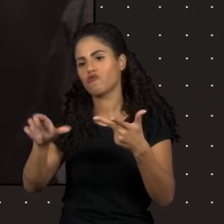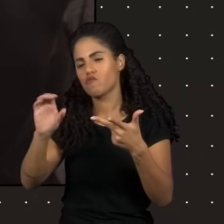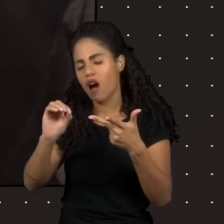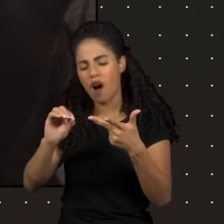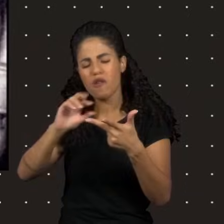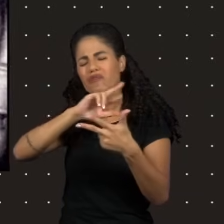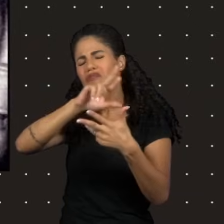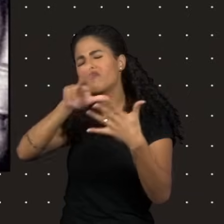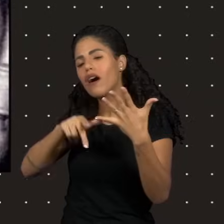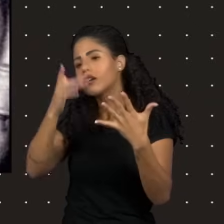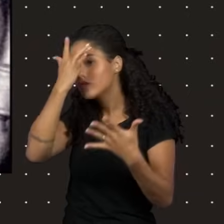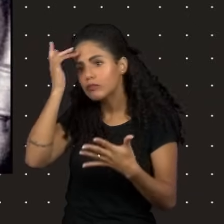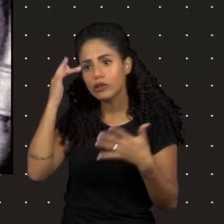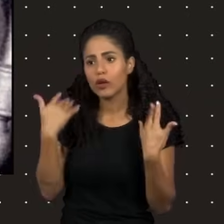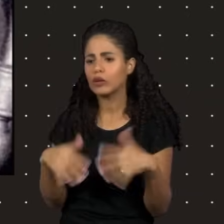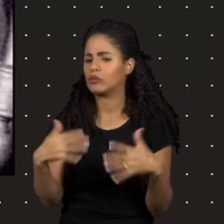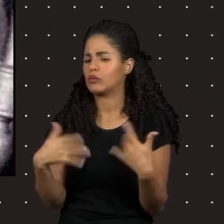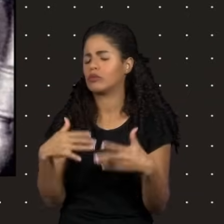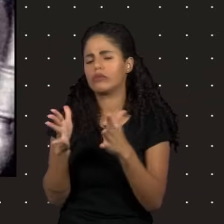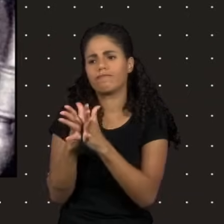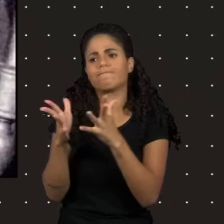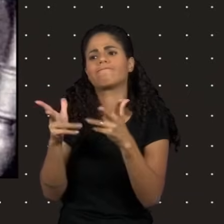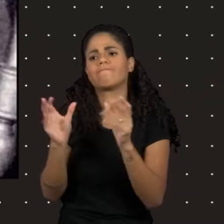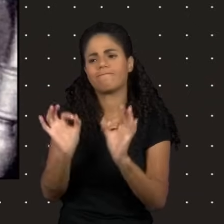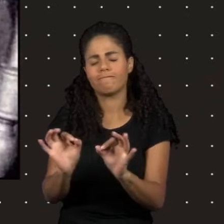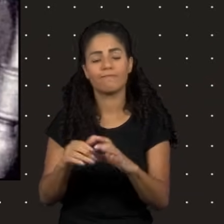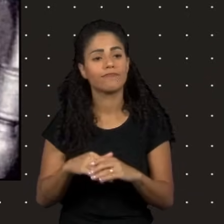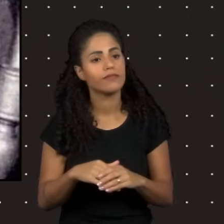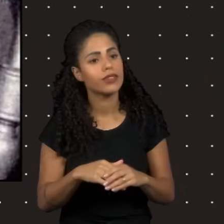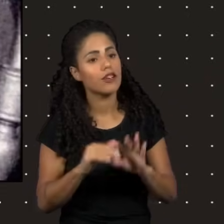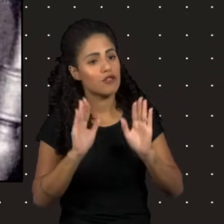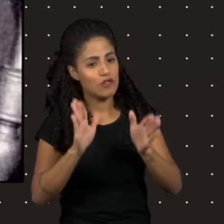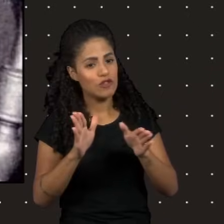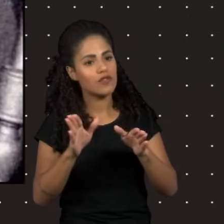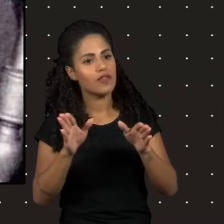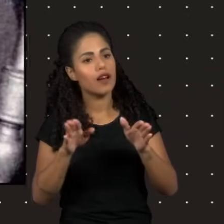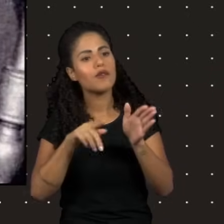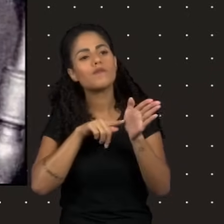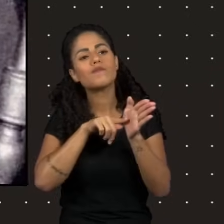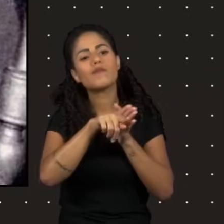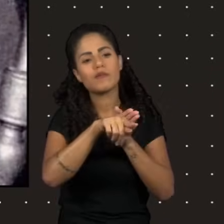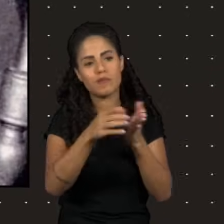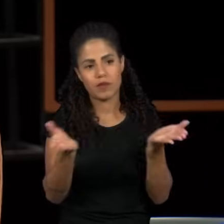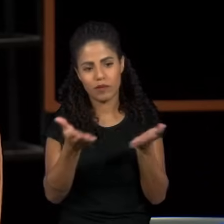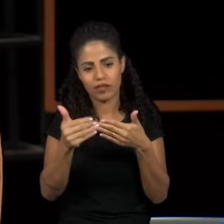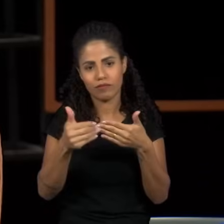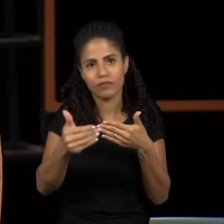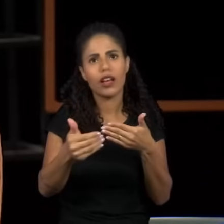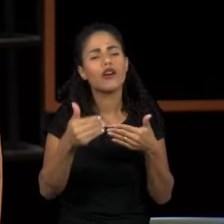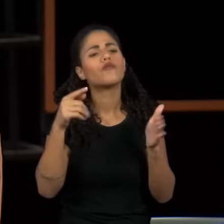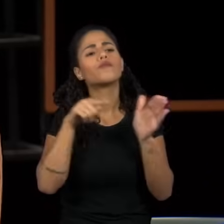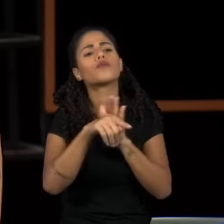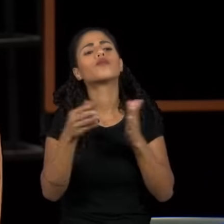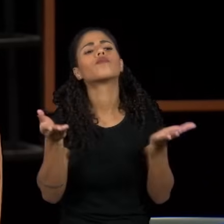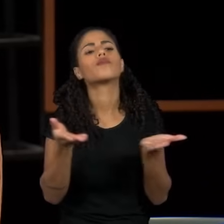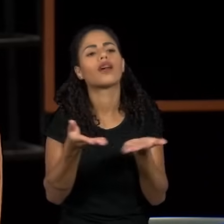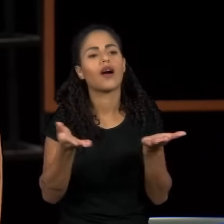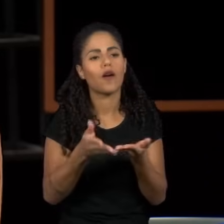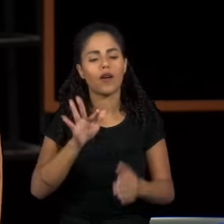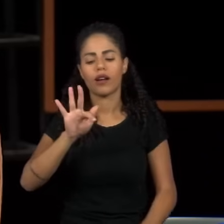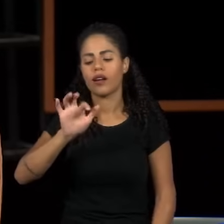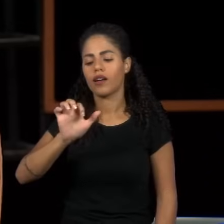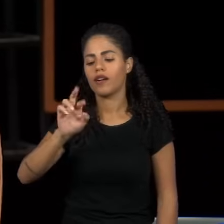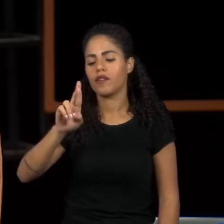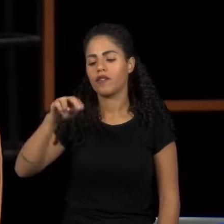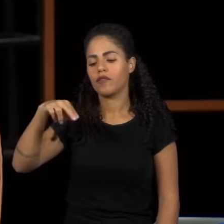era uma coisa fantástica. Aliás, eu já vou adiantar aqui uma pergunta que está um pouquinho mais para frente, mas como você já mencionou, Fernando Peixoto